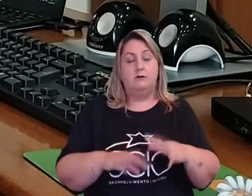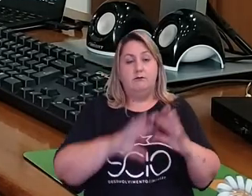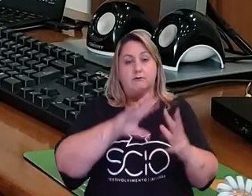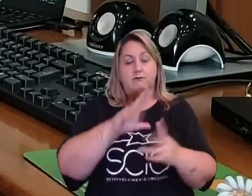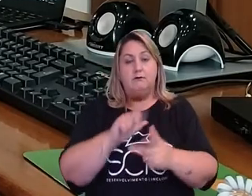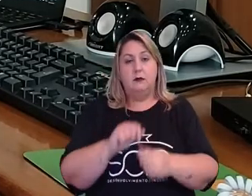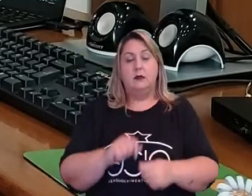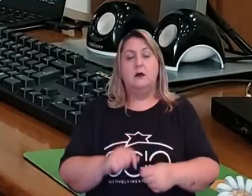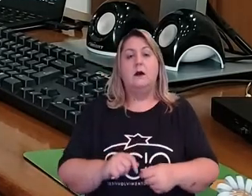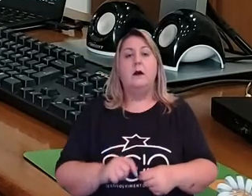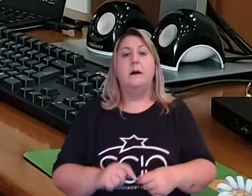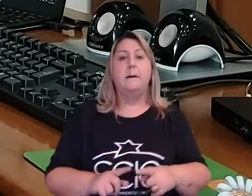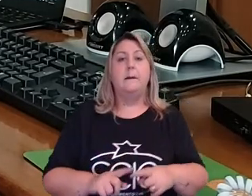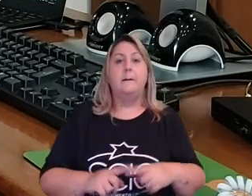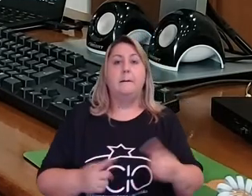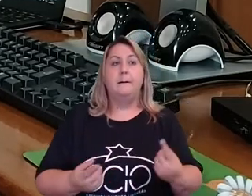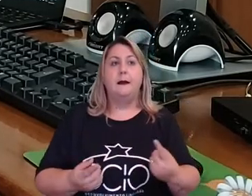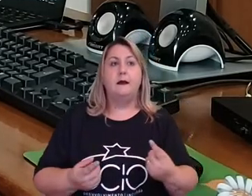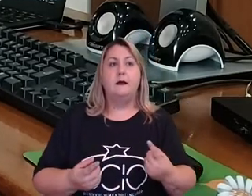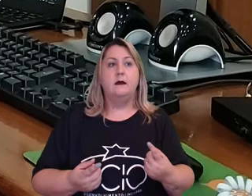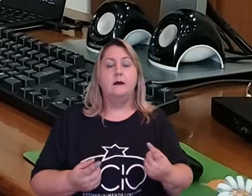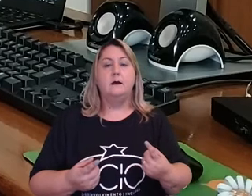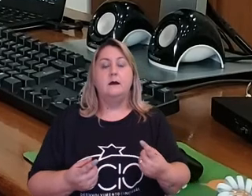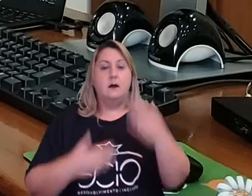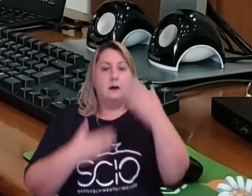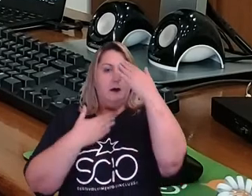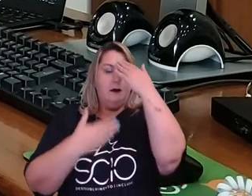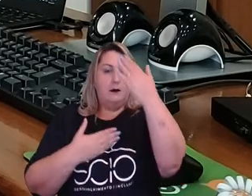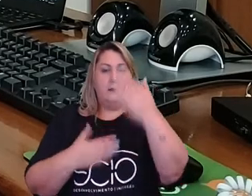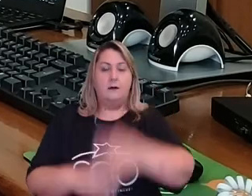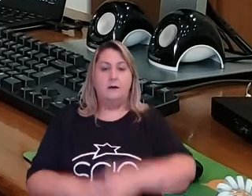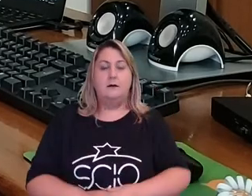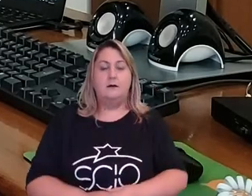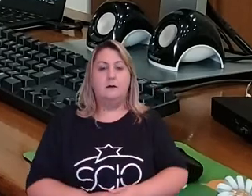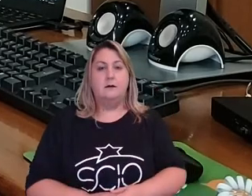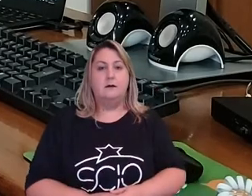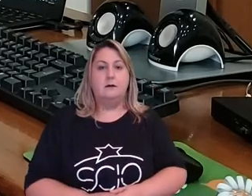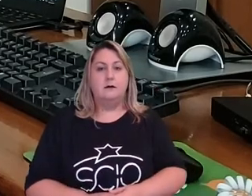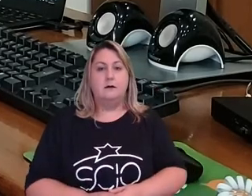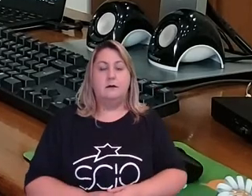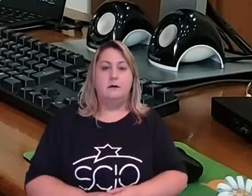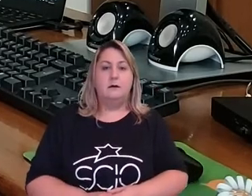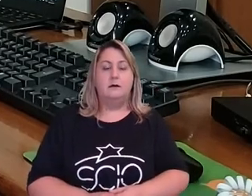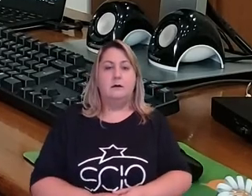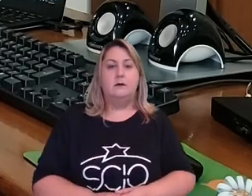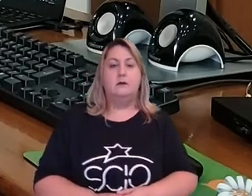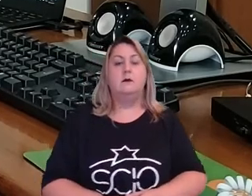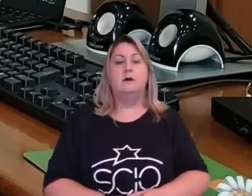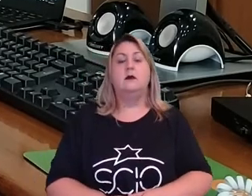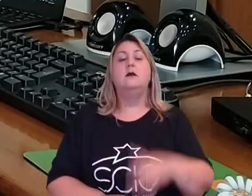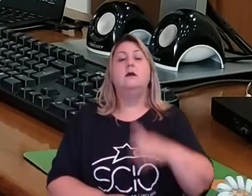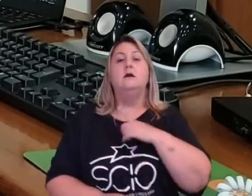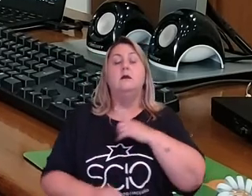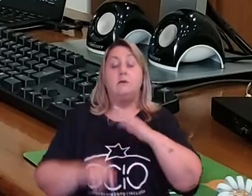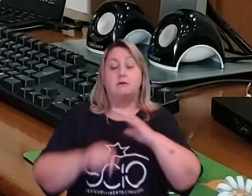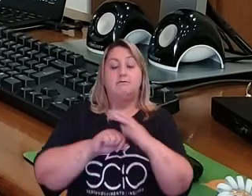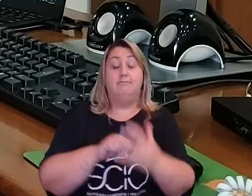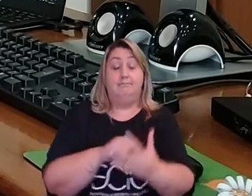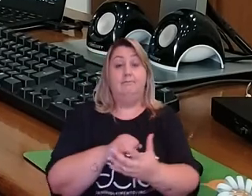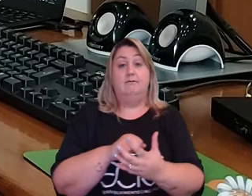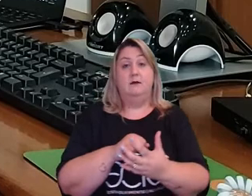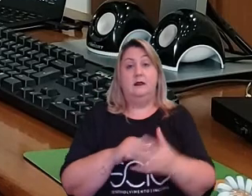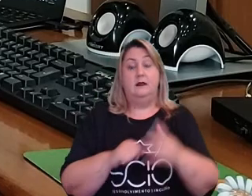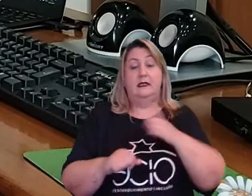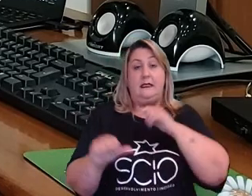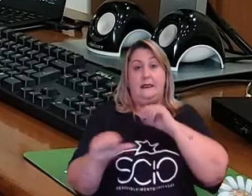Mas a gente tem que se agradecer a Deus por a gente estar aqui. Então, gratidão total nesse momento de pandemia, um momento que a gente teve que mudar